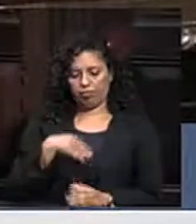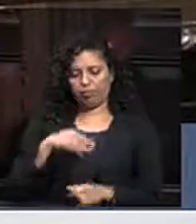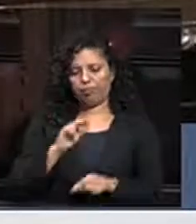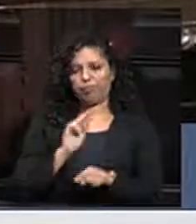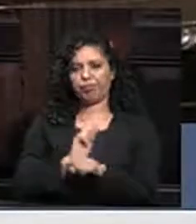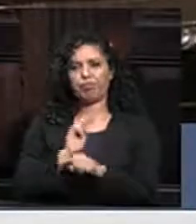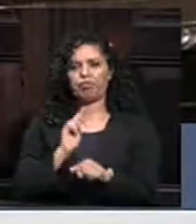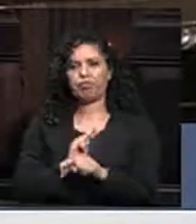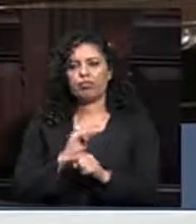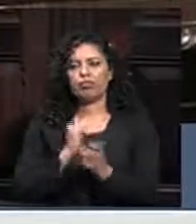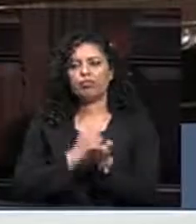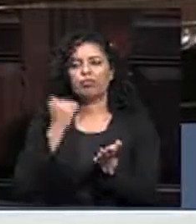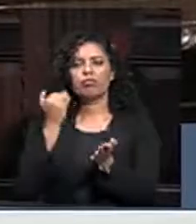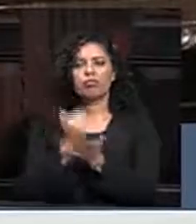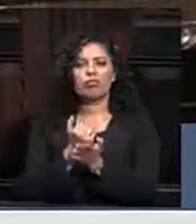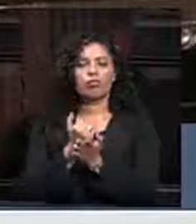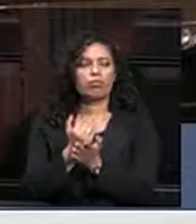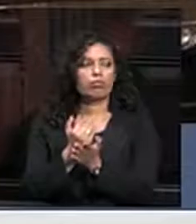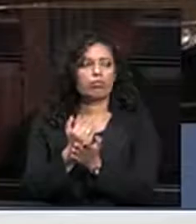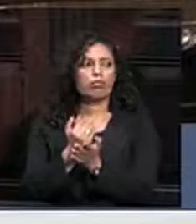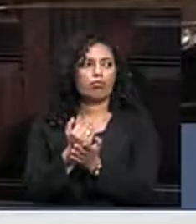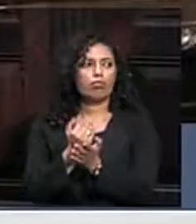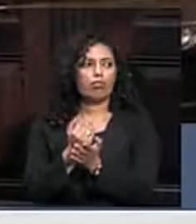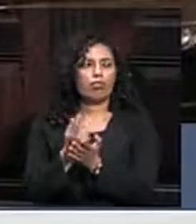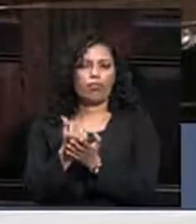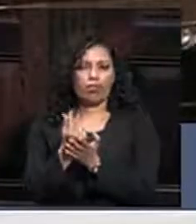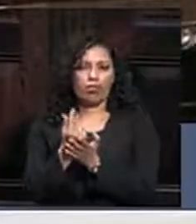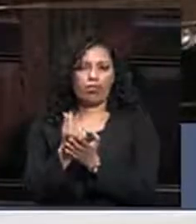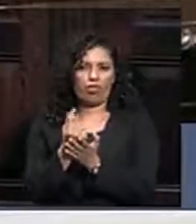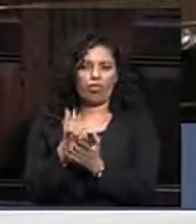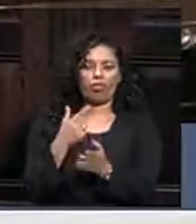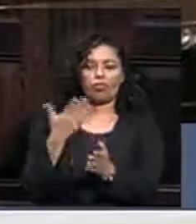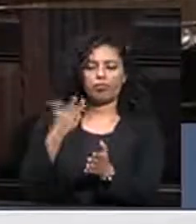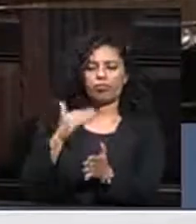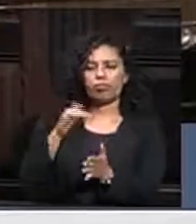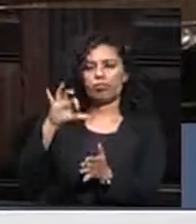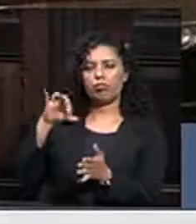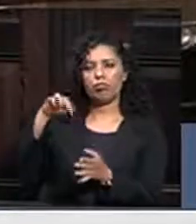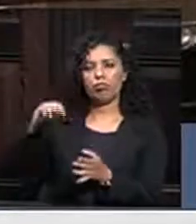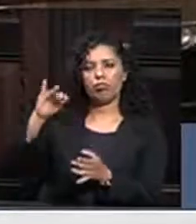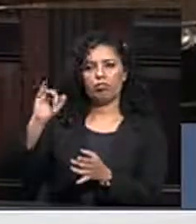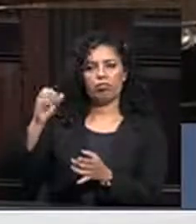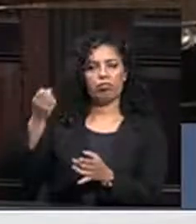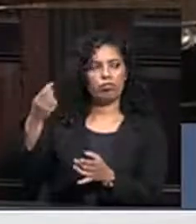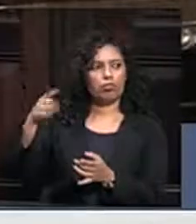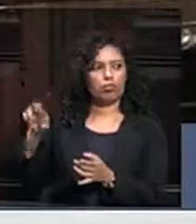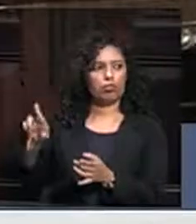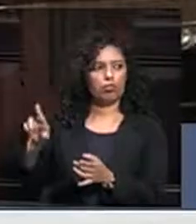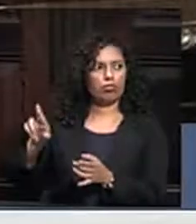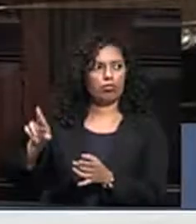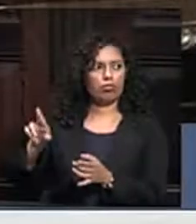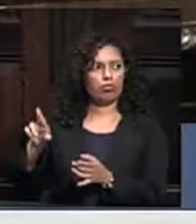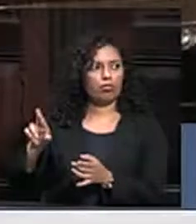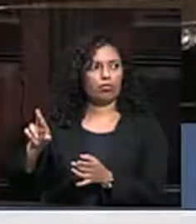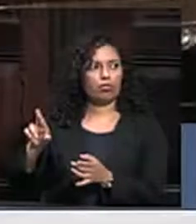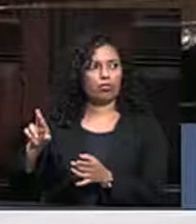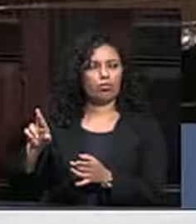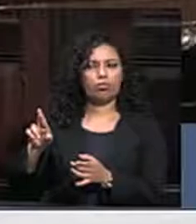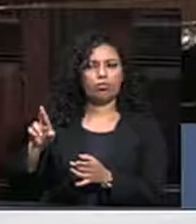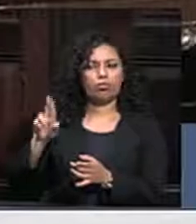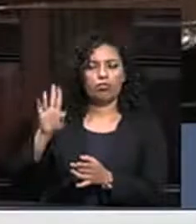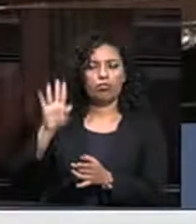de um aumento de receita no valor de 9 bilhões, e quando o aumento real,